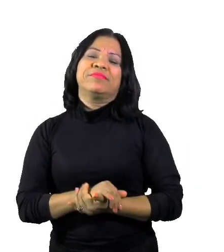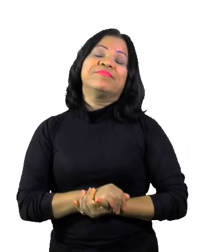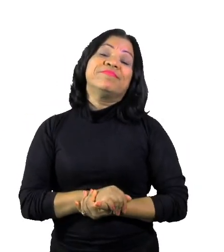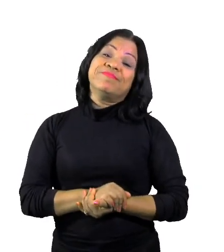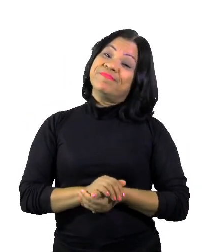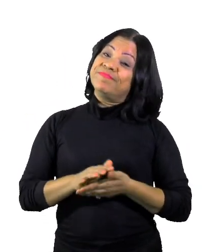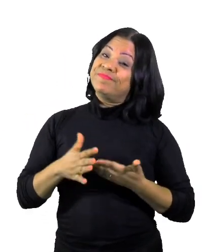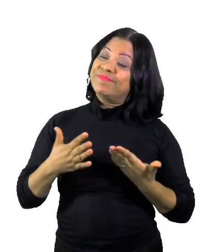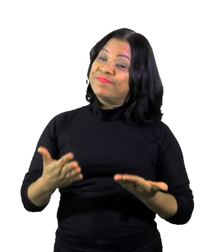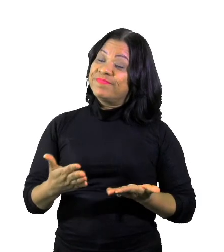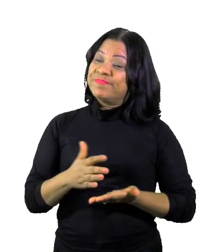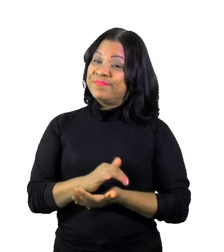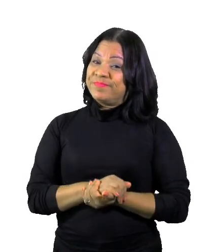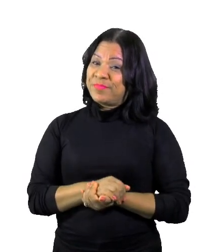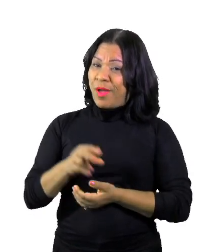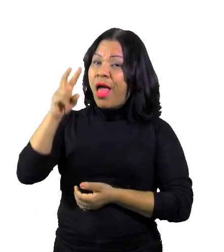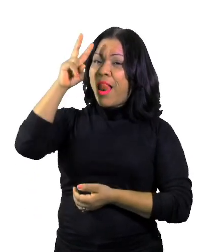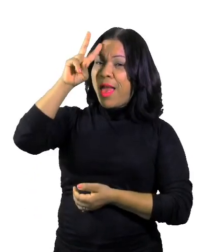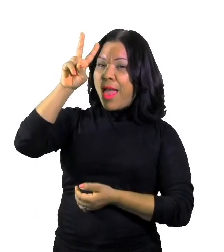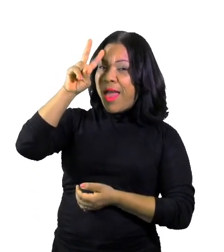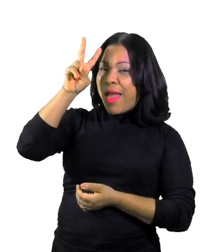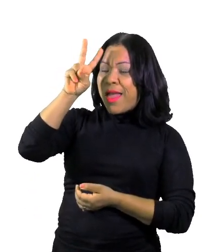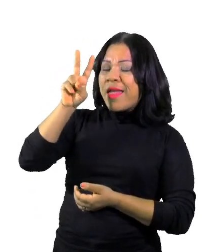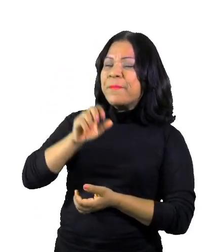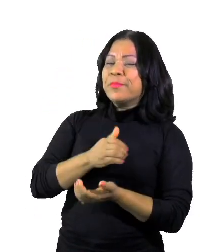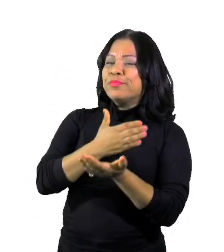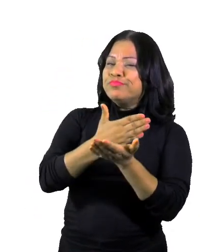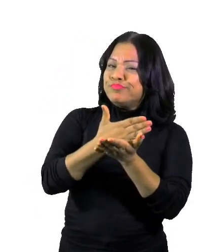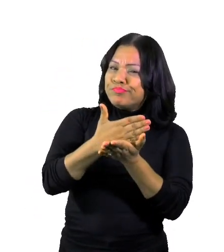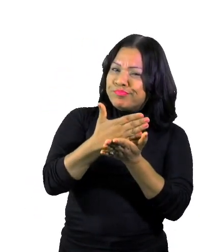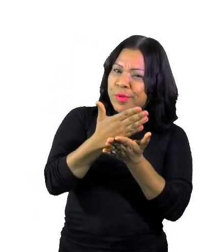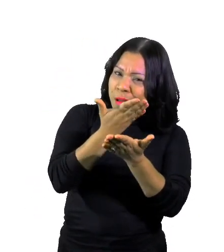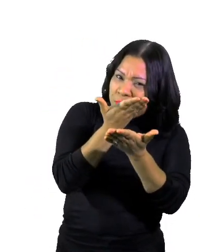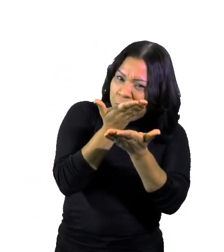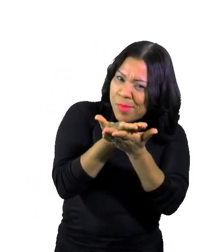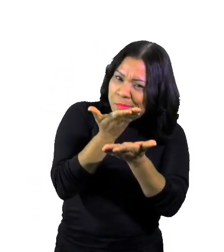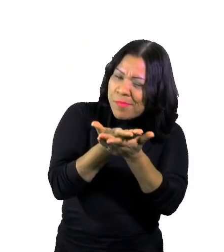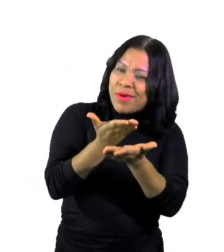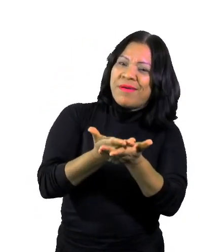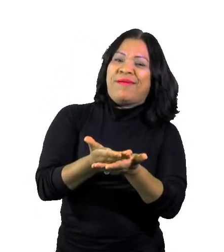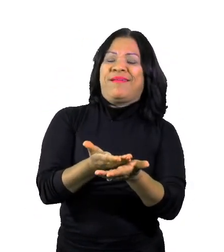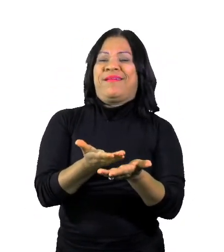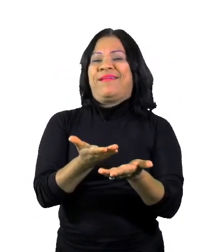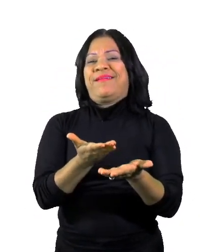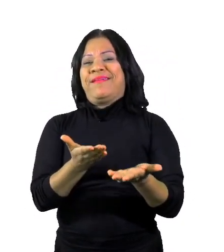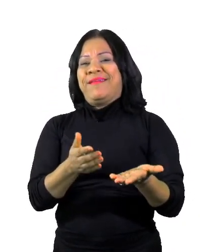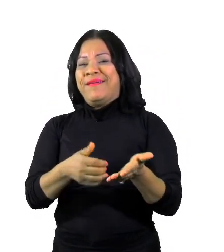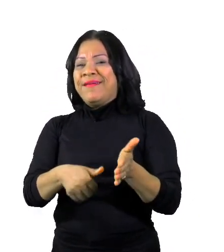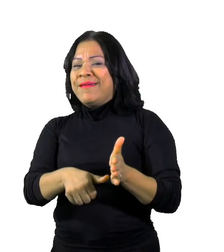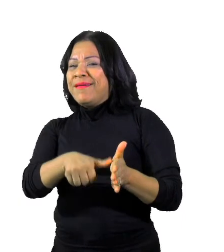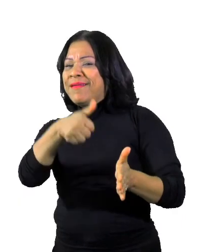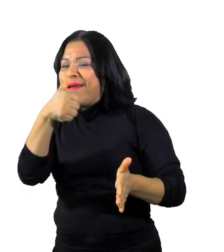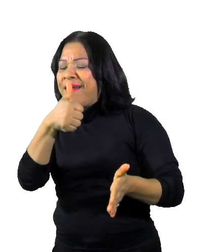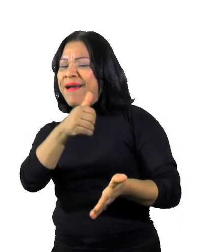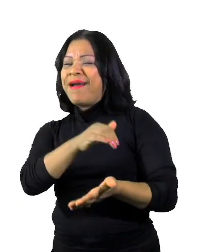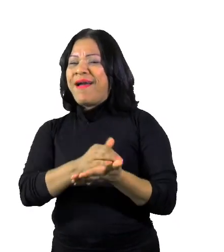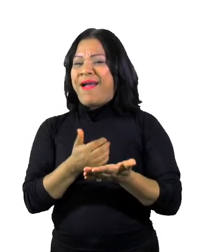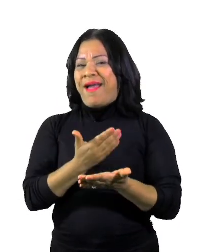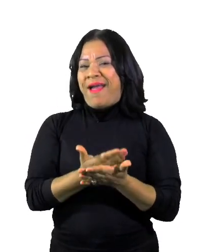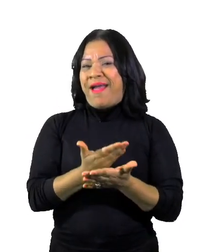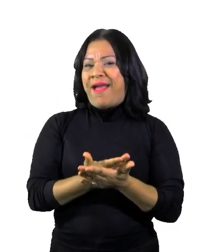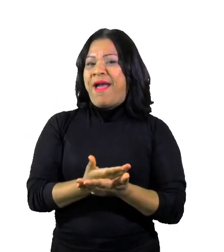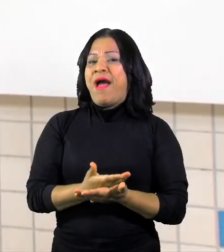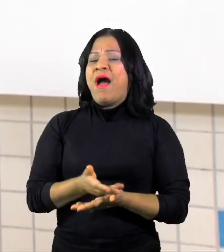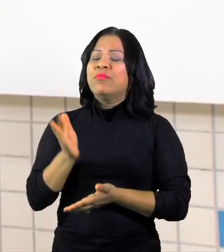que desde a nossa primeira aula que a gente vem trabalhando sobre os gêneros